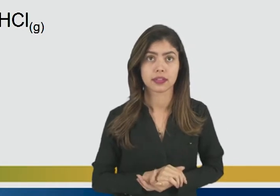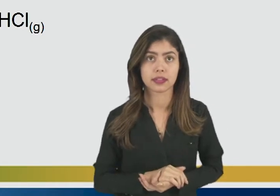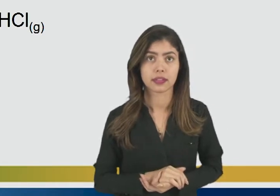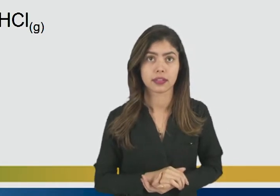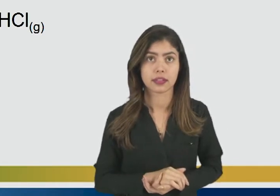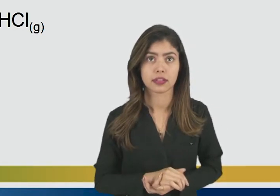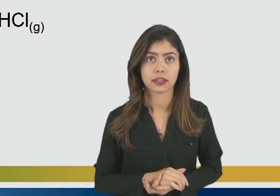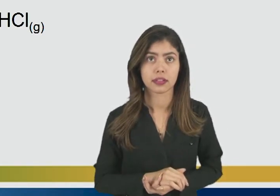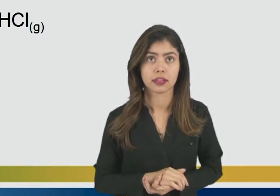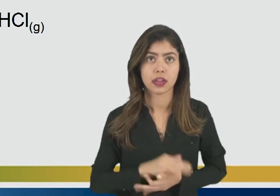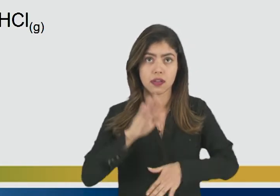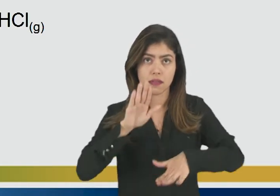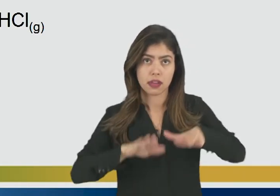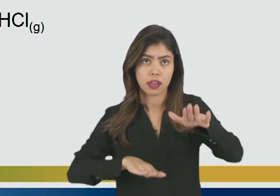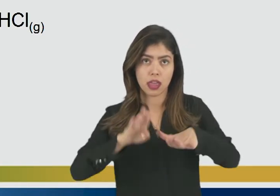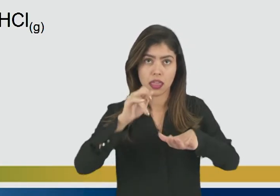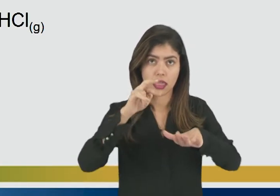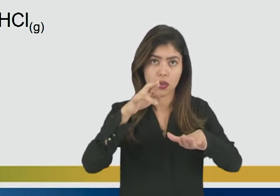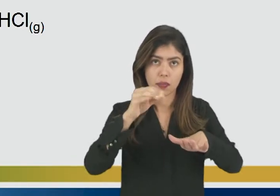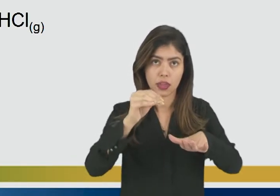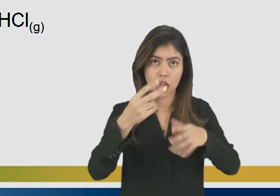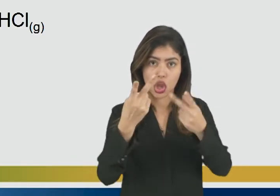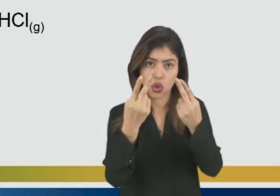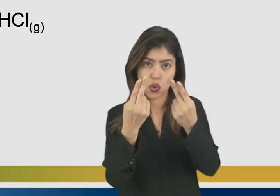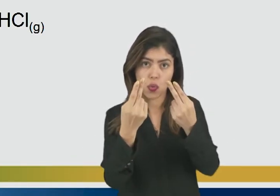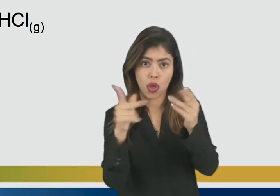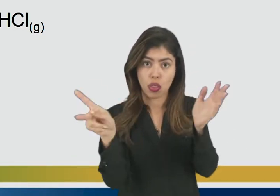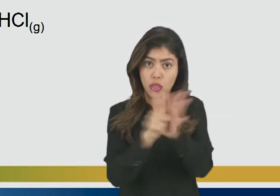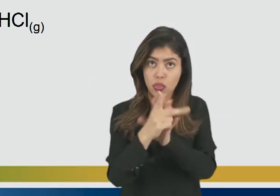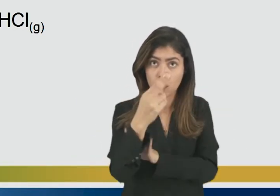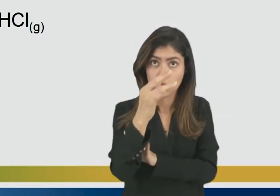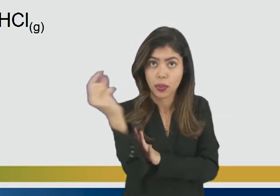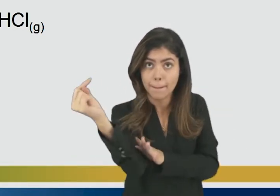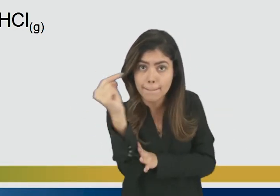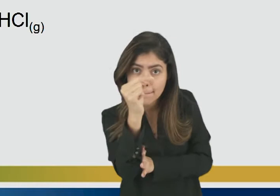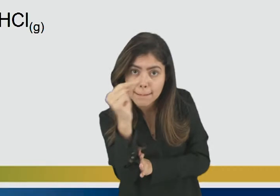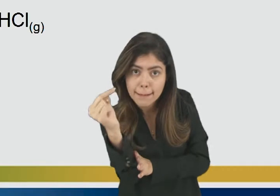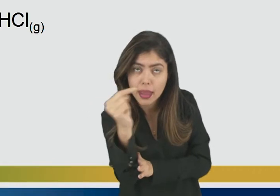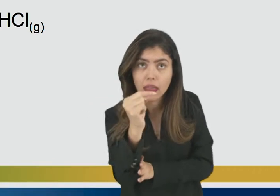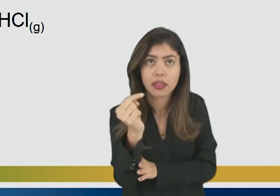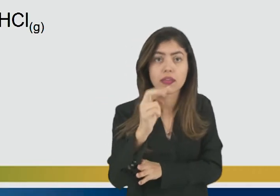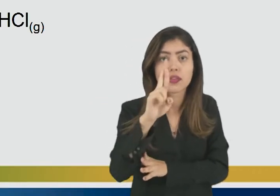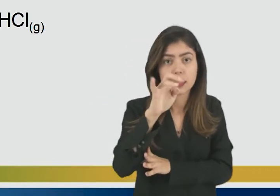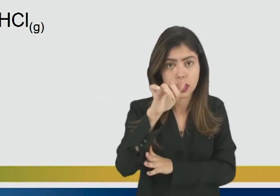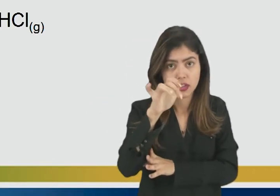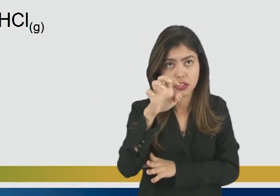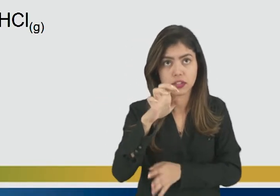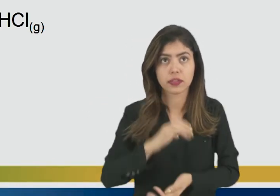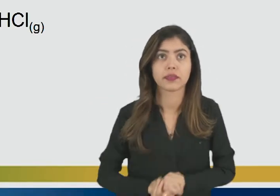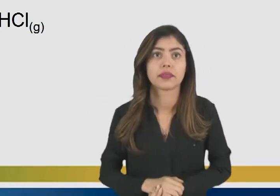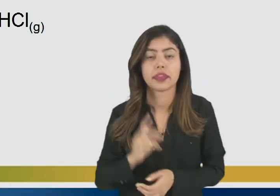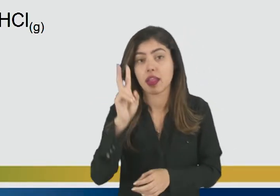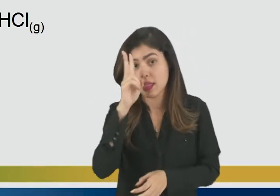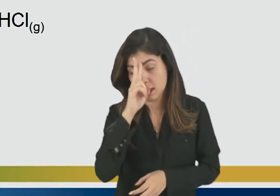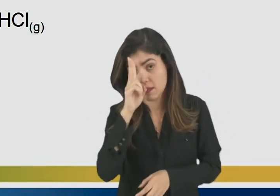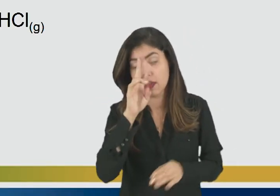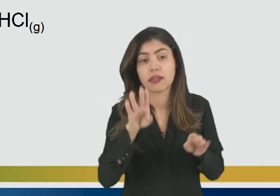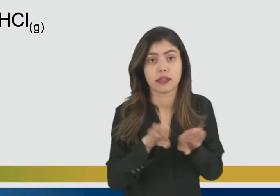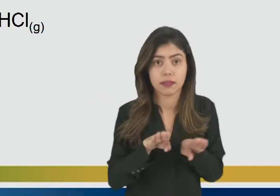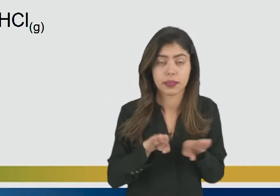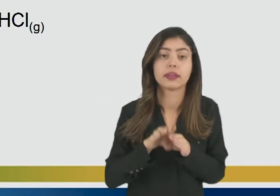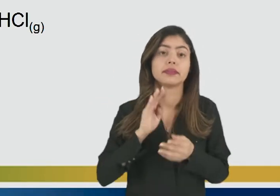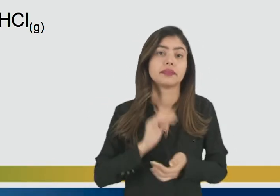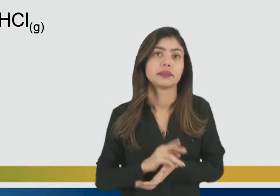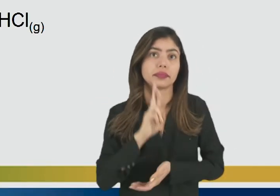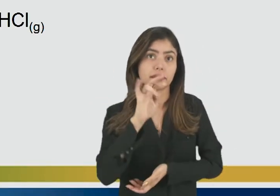Variação de entalpia é igual a entalpia dos produtos menos a entalpia dos reagentes. Vale lembrar também que